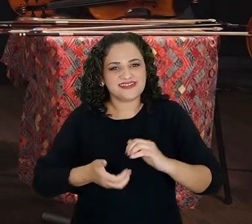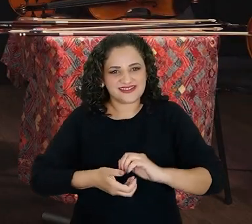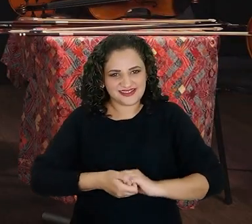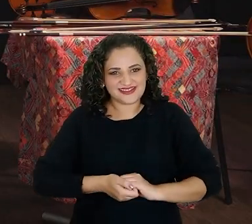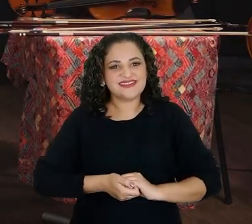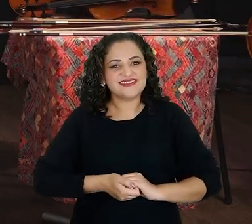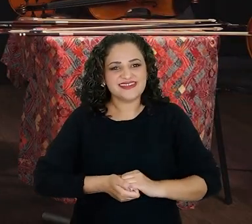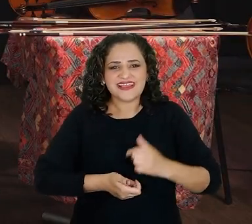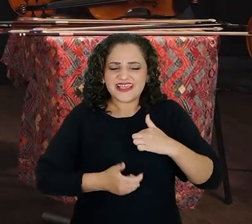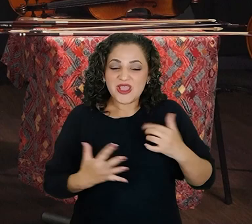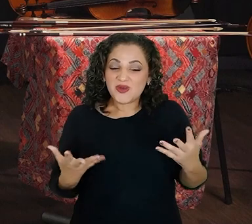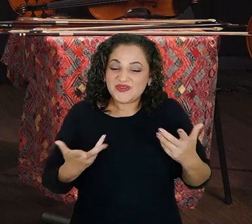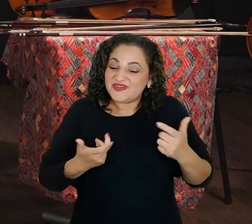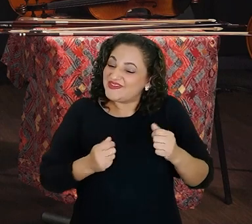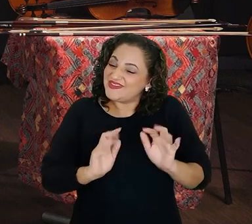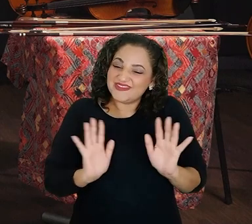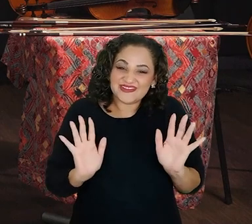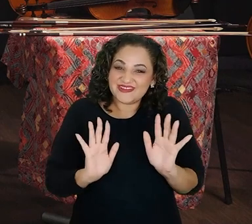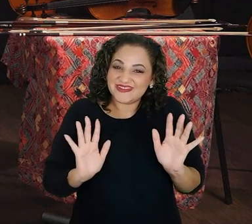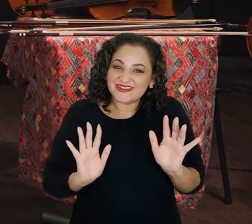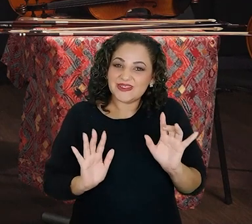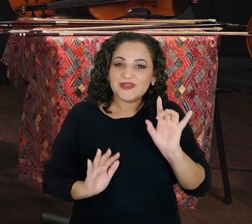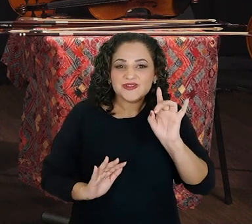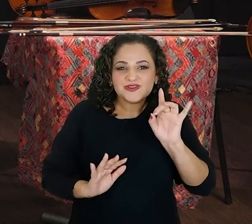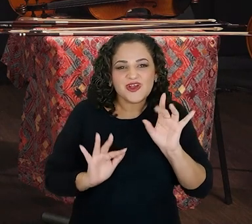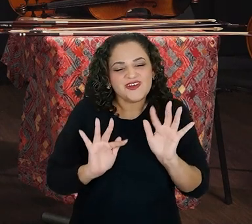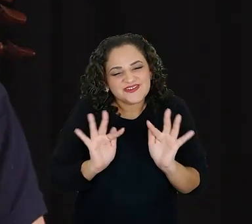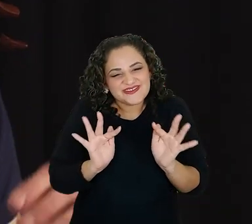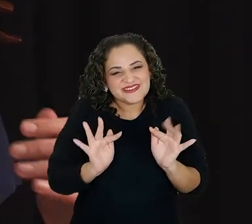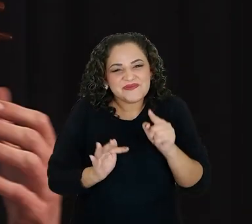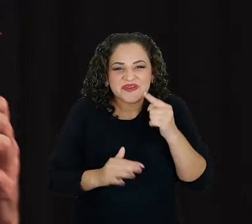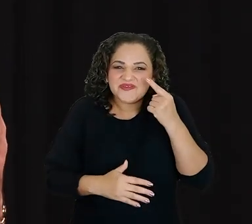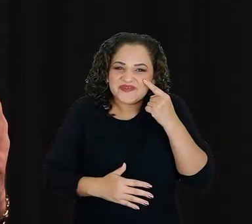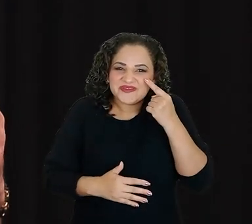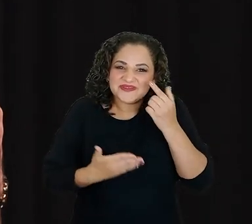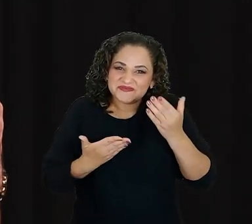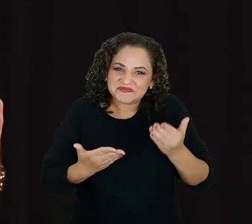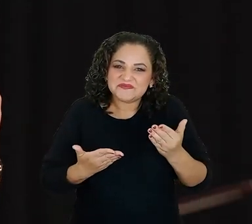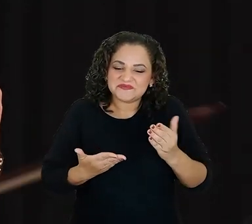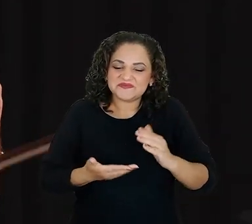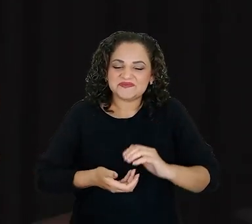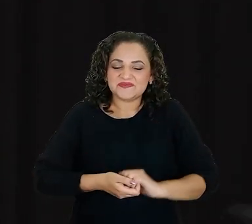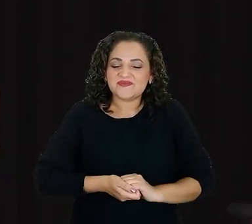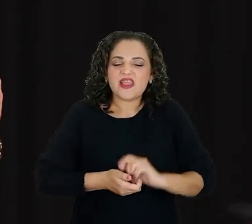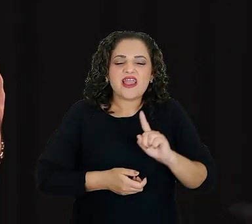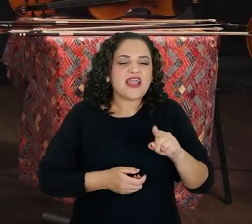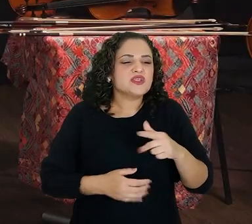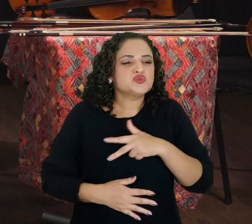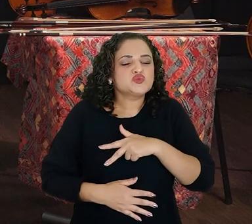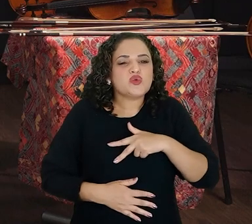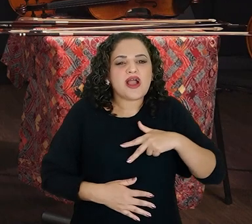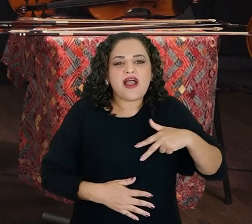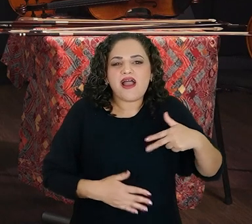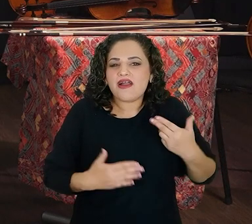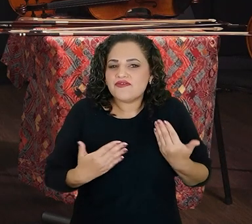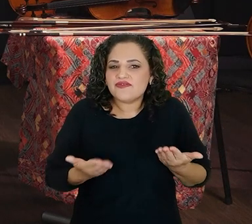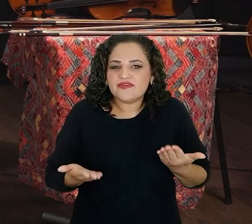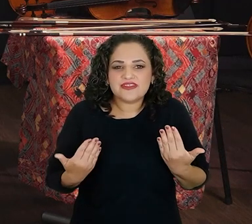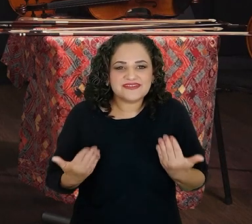gambista eu não toco muito bem mas eu vou tocar um pouquinho para vocês ouvirem então o som dele é mais suave